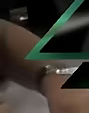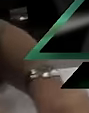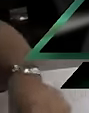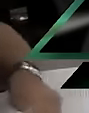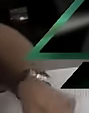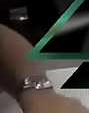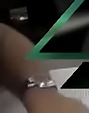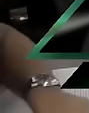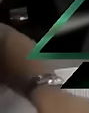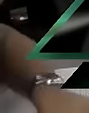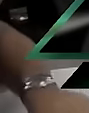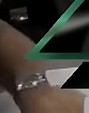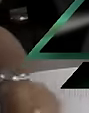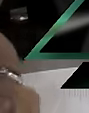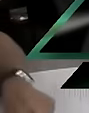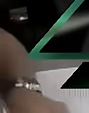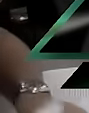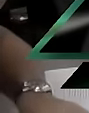ao Detran.